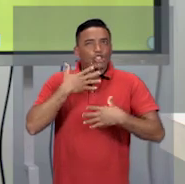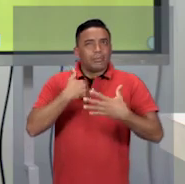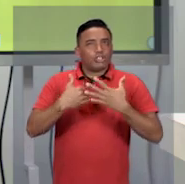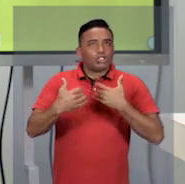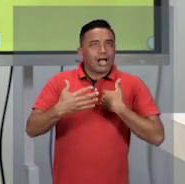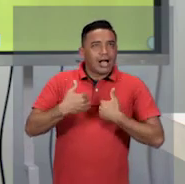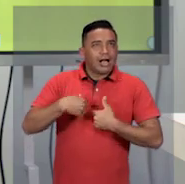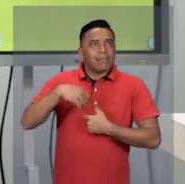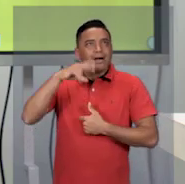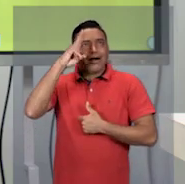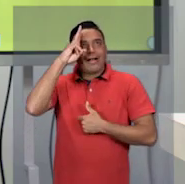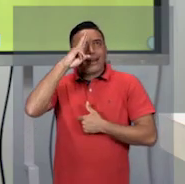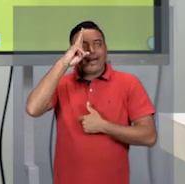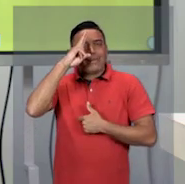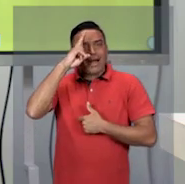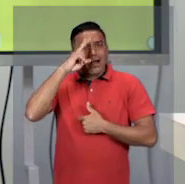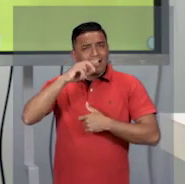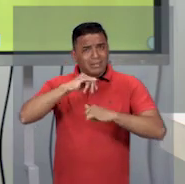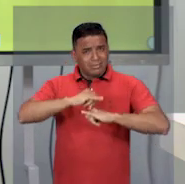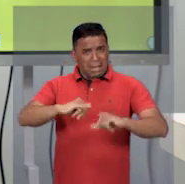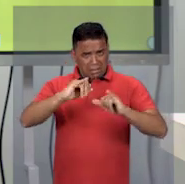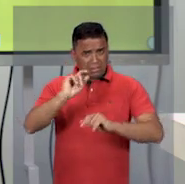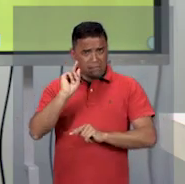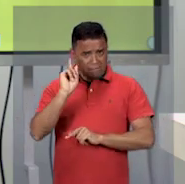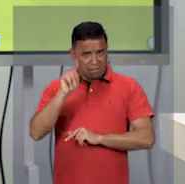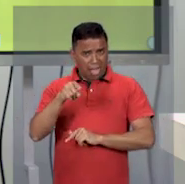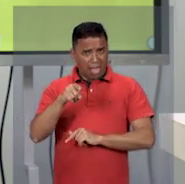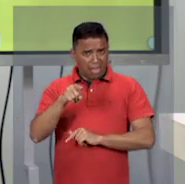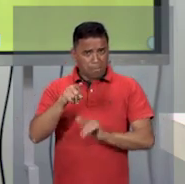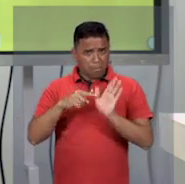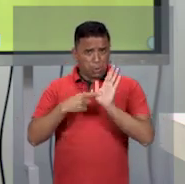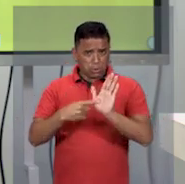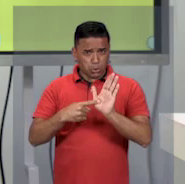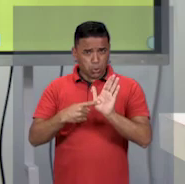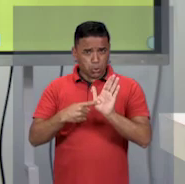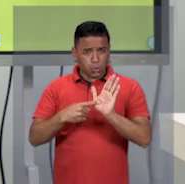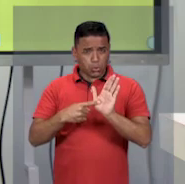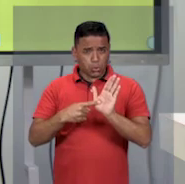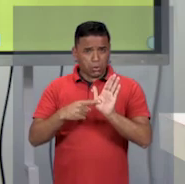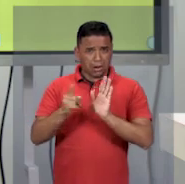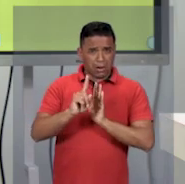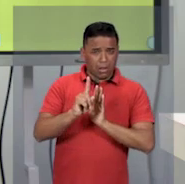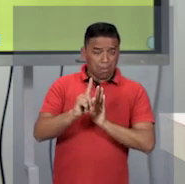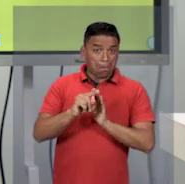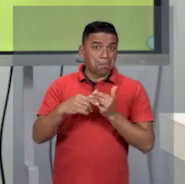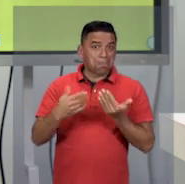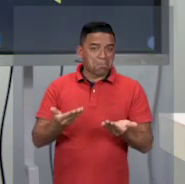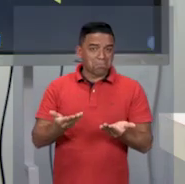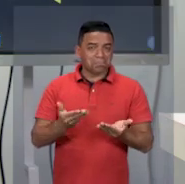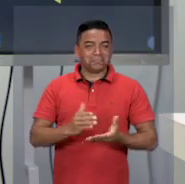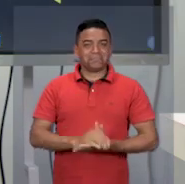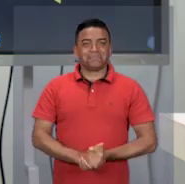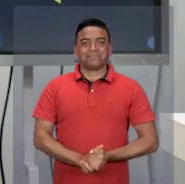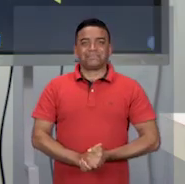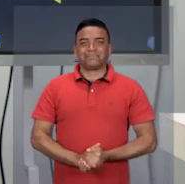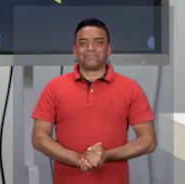um tipo de propaganda que apelou para essa coisa do sentimento. Ela trouxe isso.